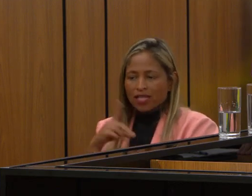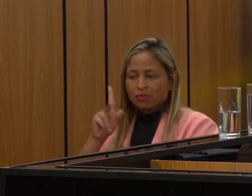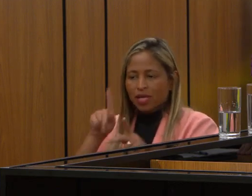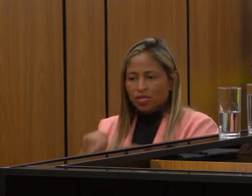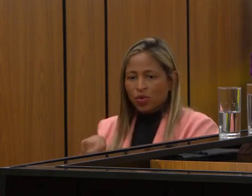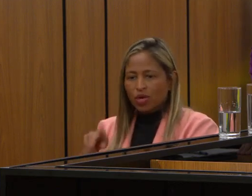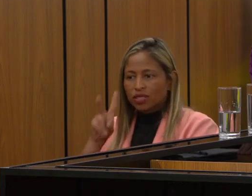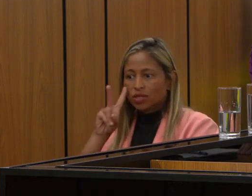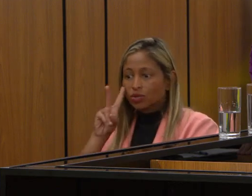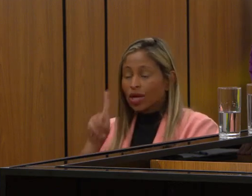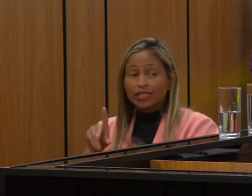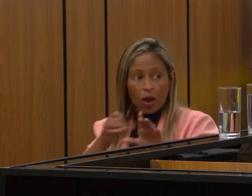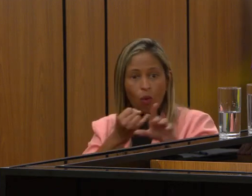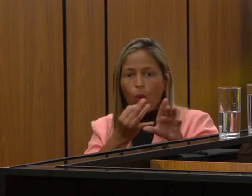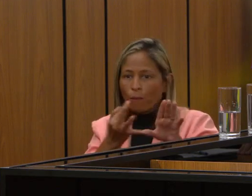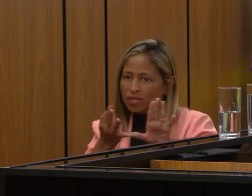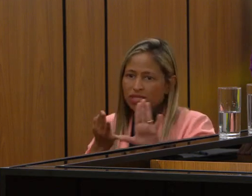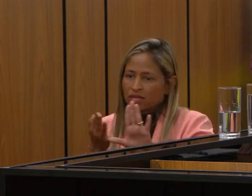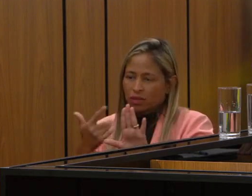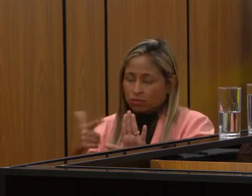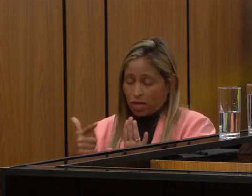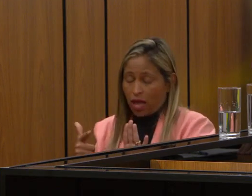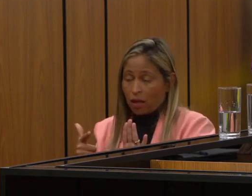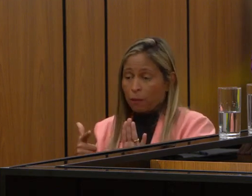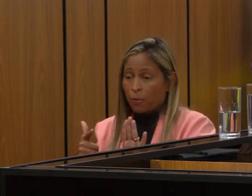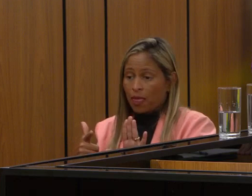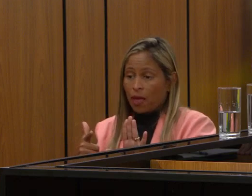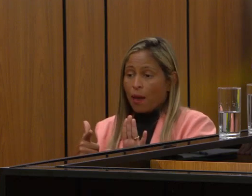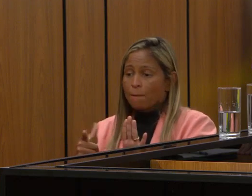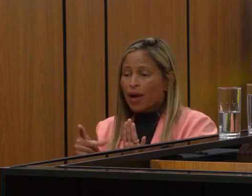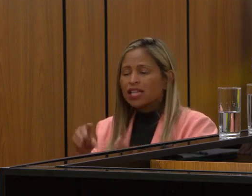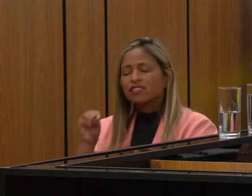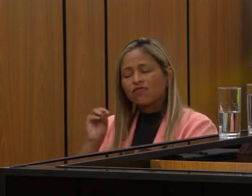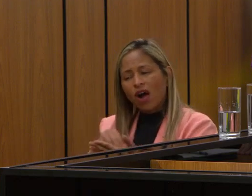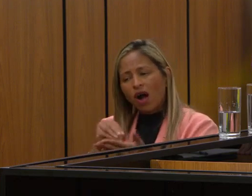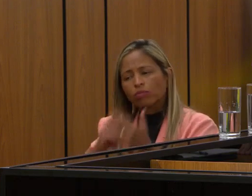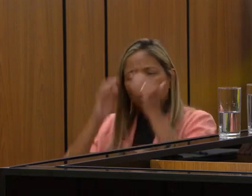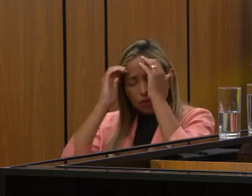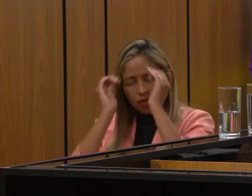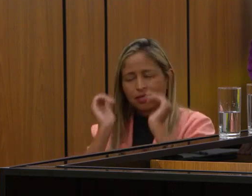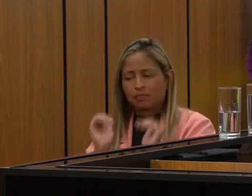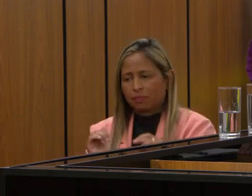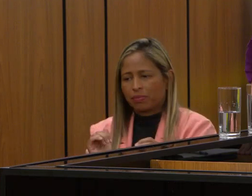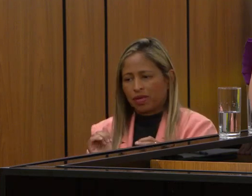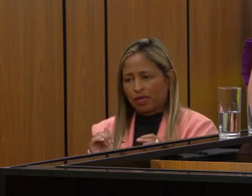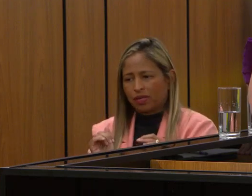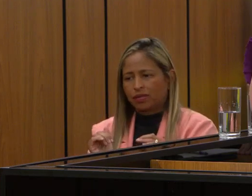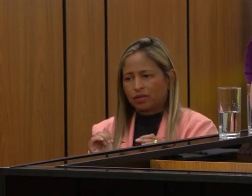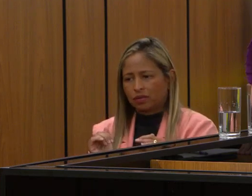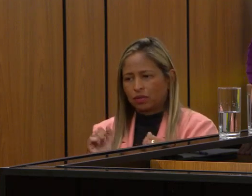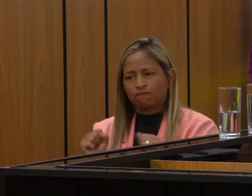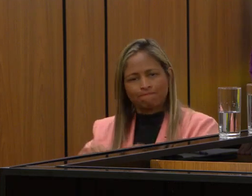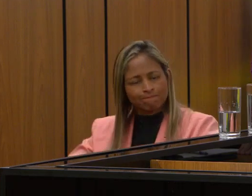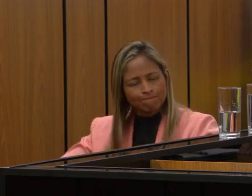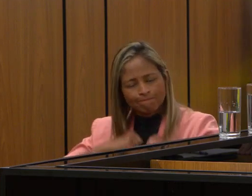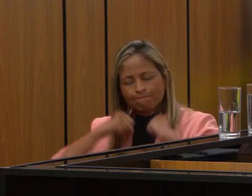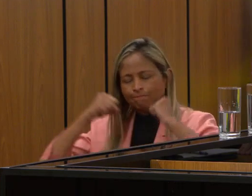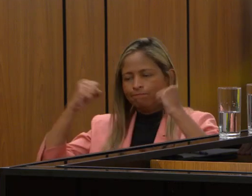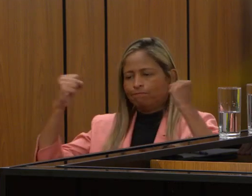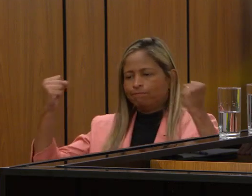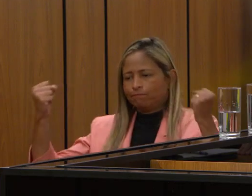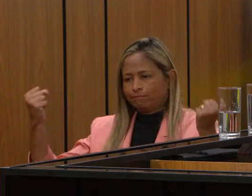não chegaram a isso né então é muito desumano é muito revoltante